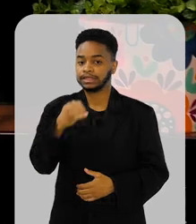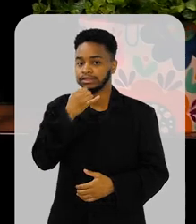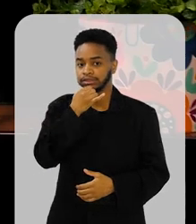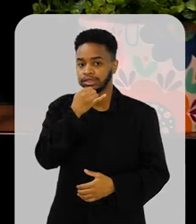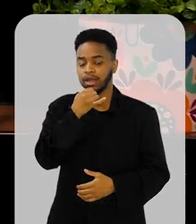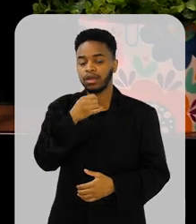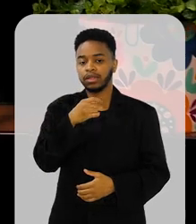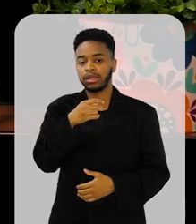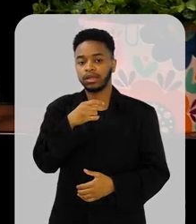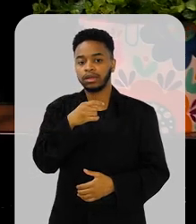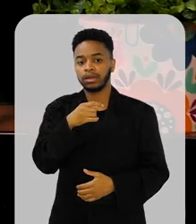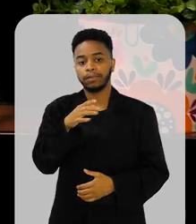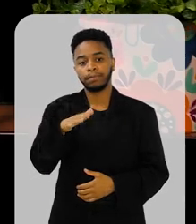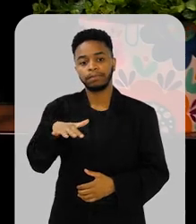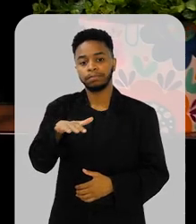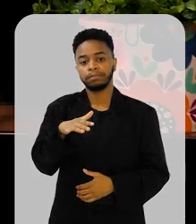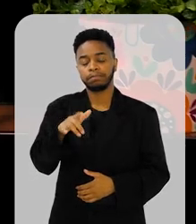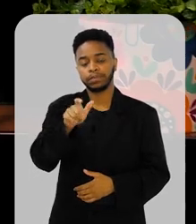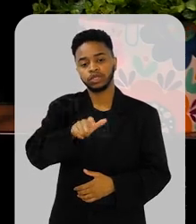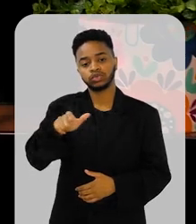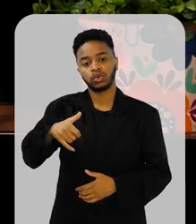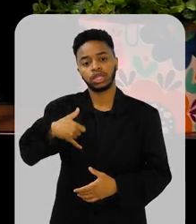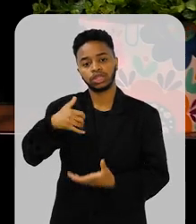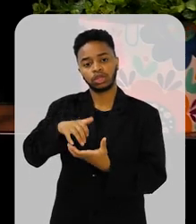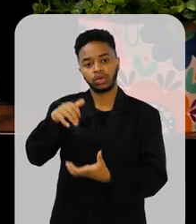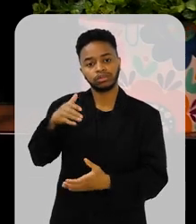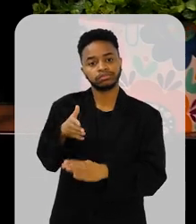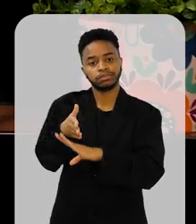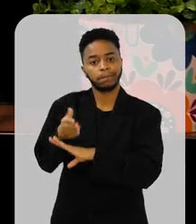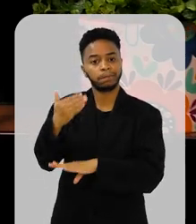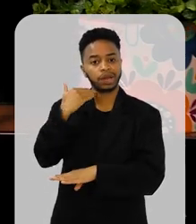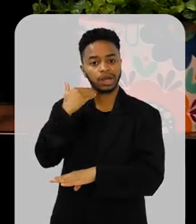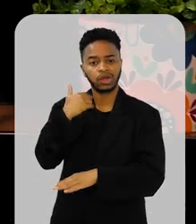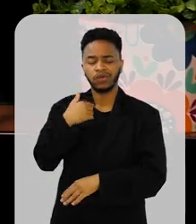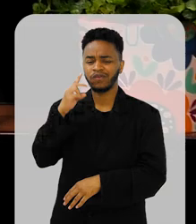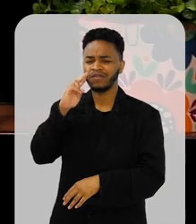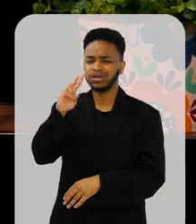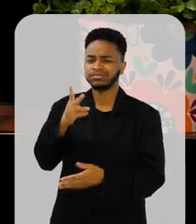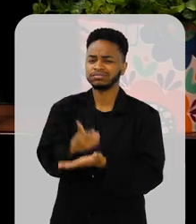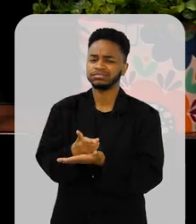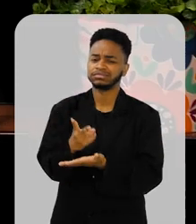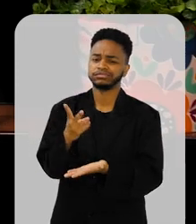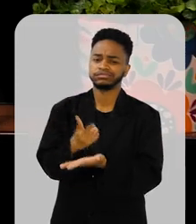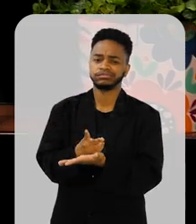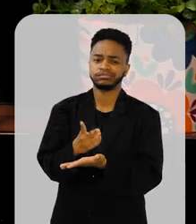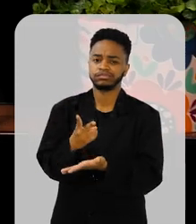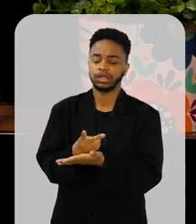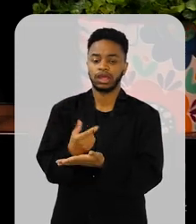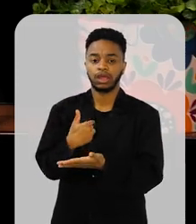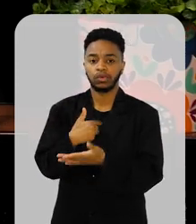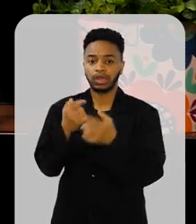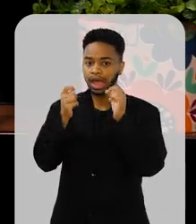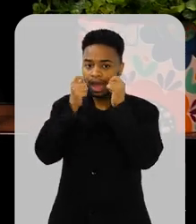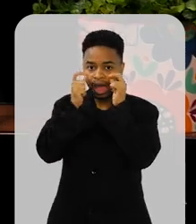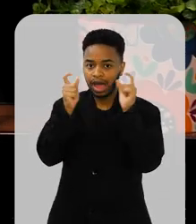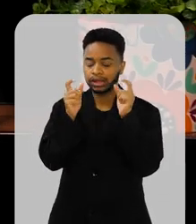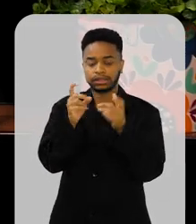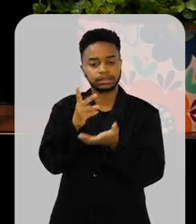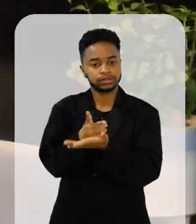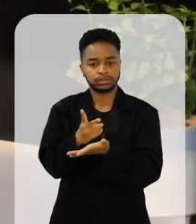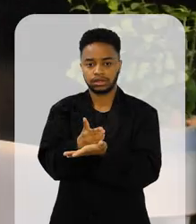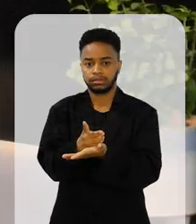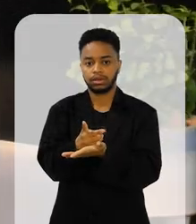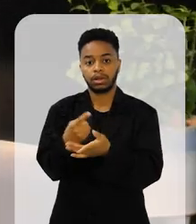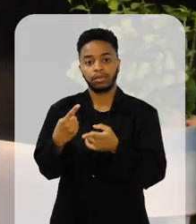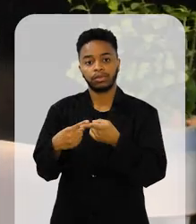acesso dos idosos em banco. Isso eu vejo sempre. E eu fico muito atenta,